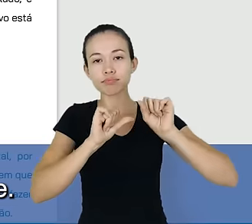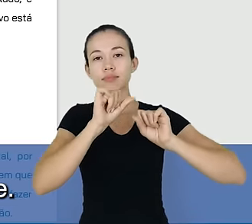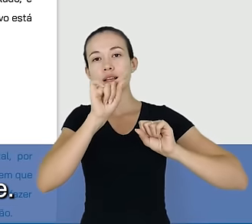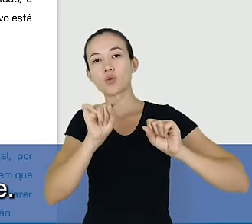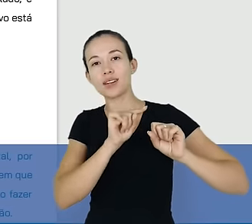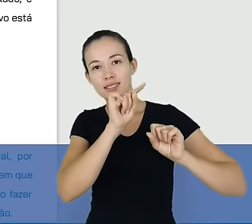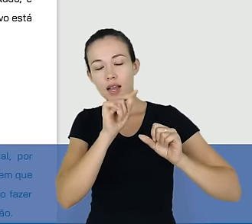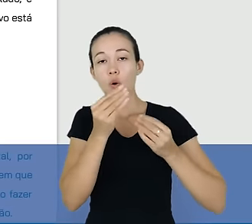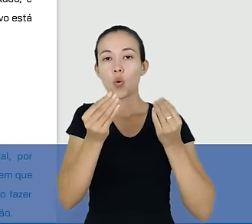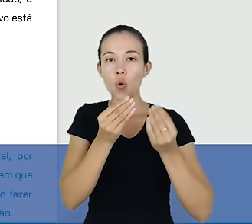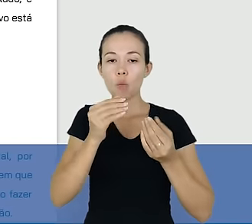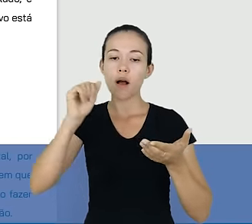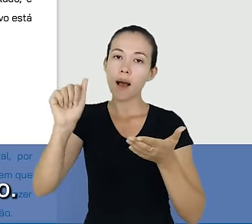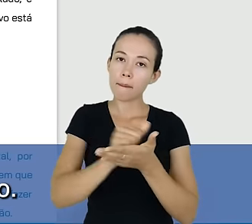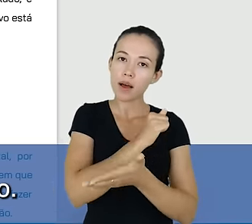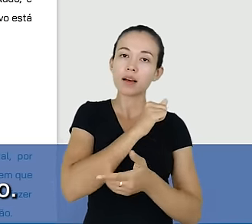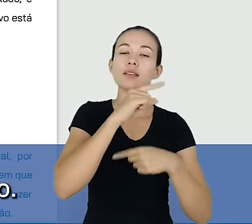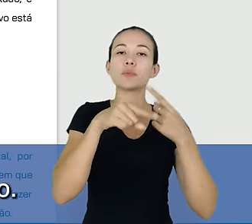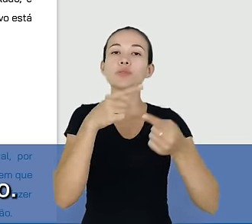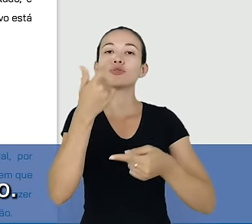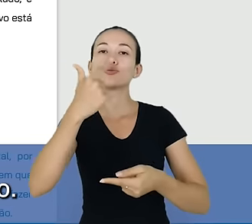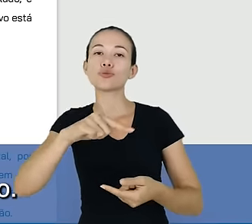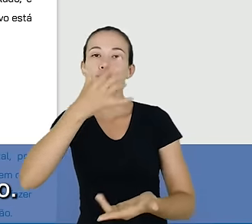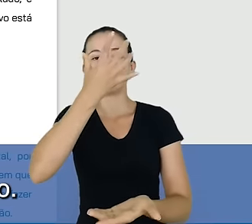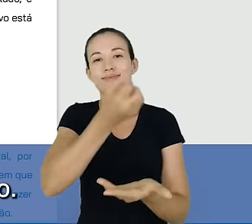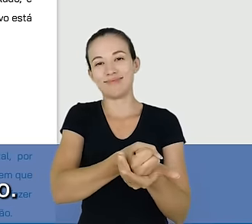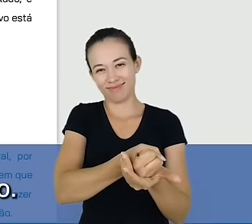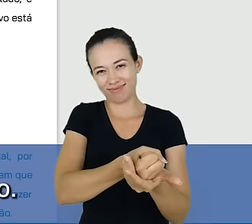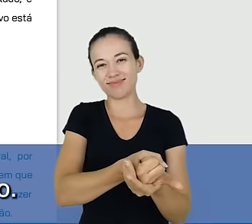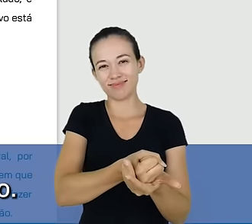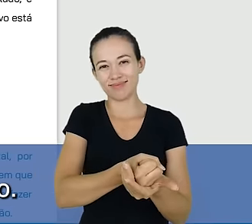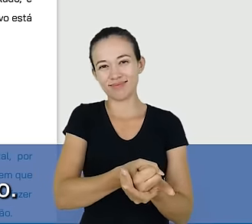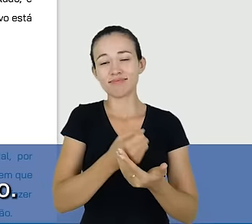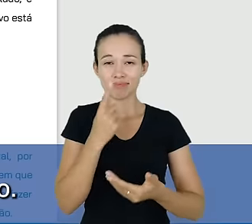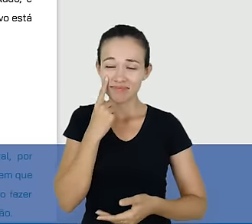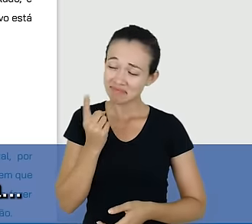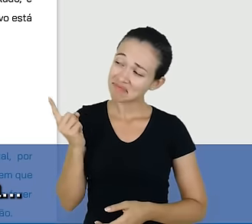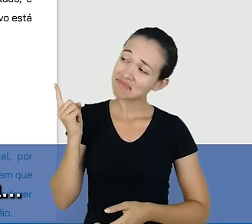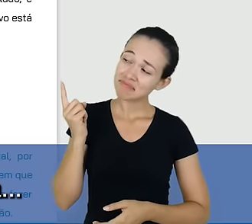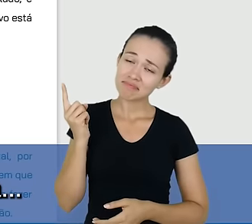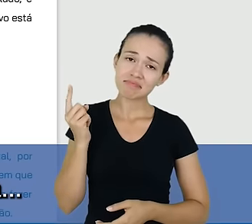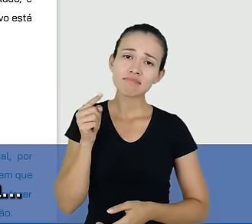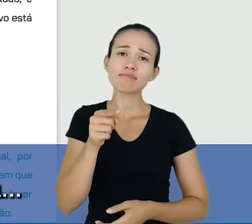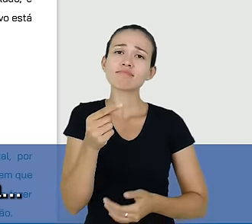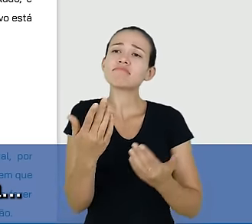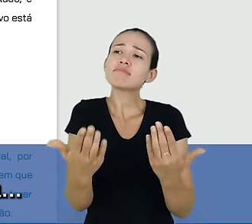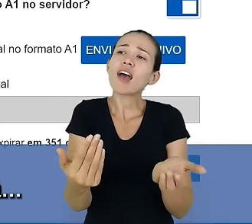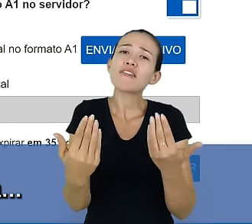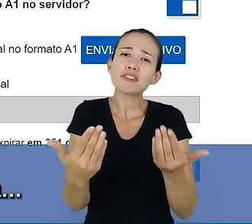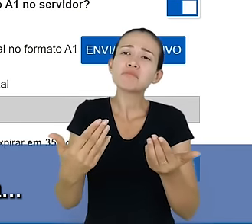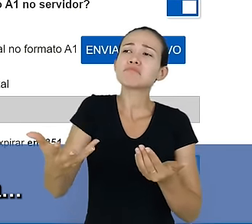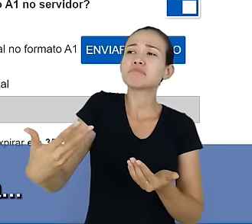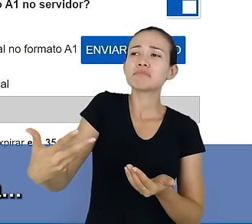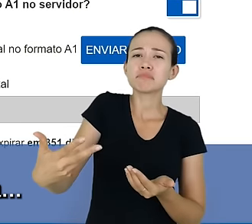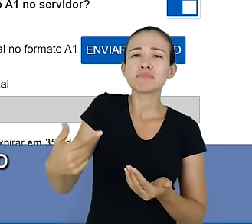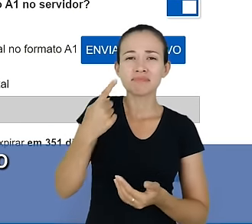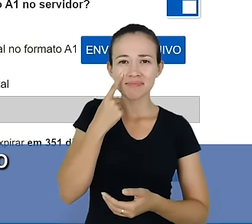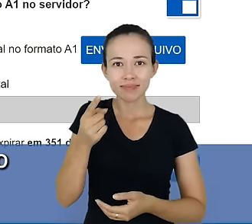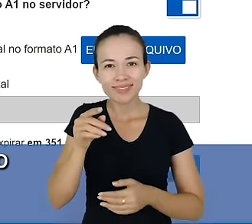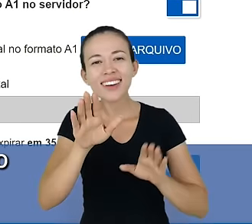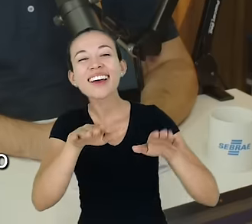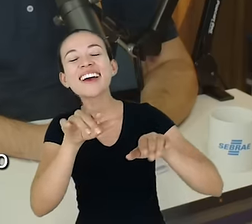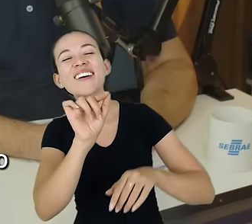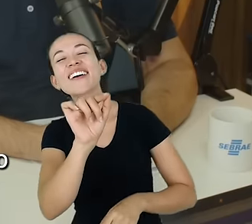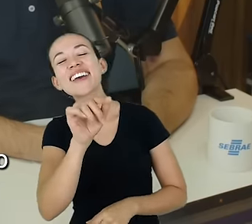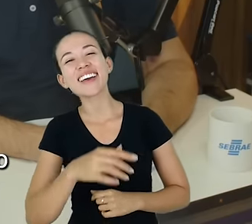Eh Então nesse sentido acho bem bem fluido a parte de instalação ó lá Marco Marco tá olhando para mim com uma carinha esse